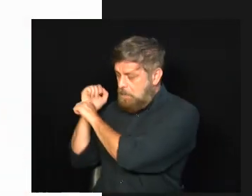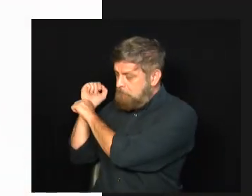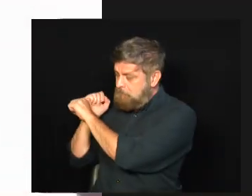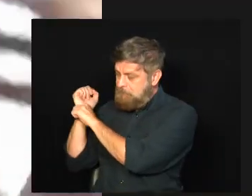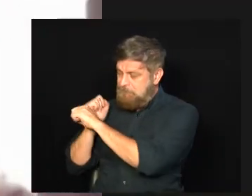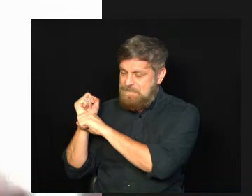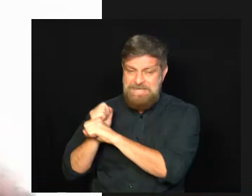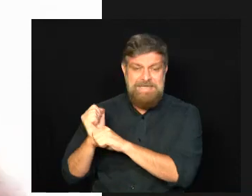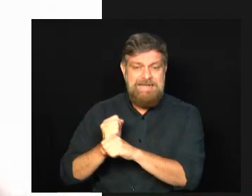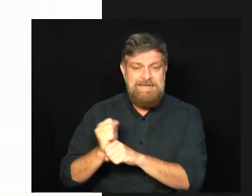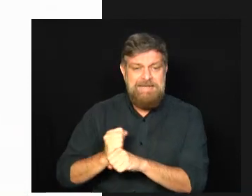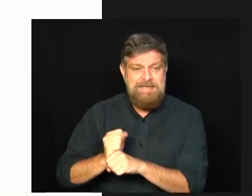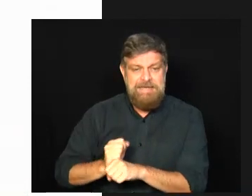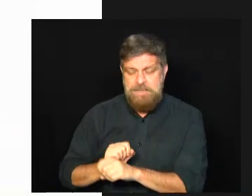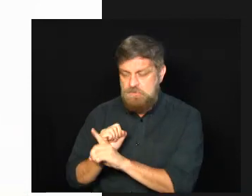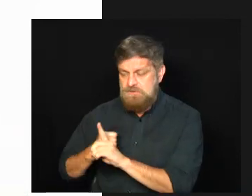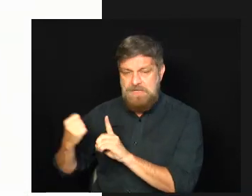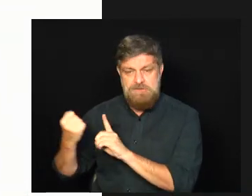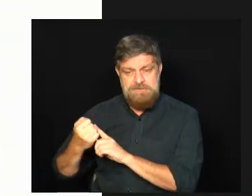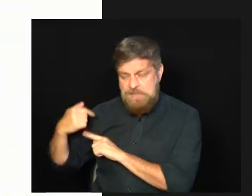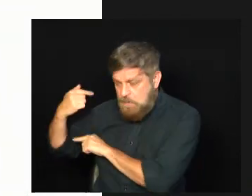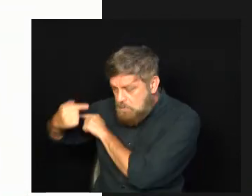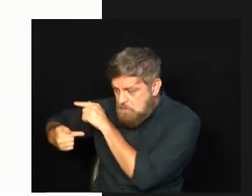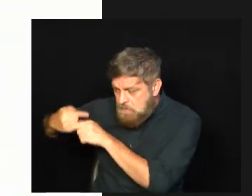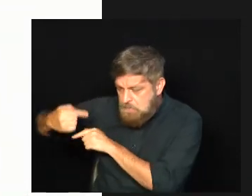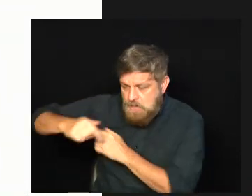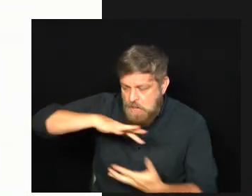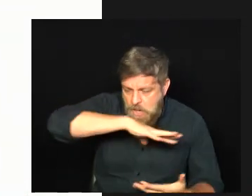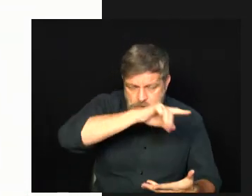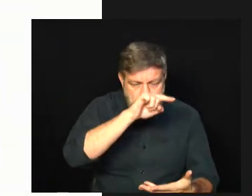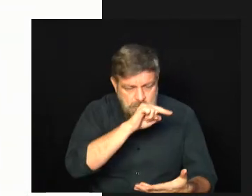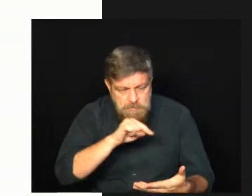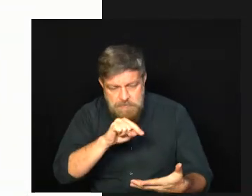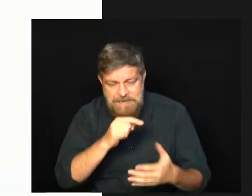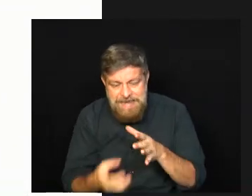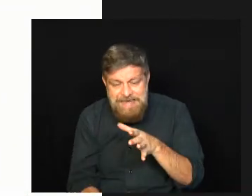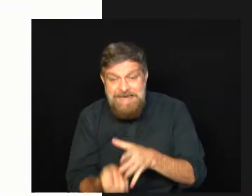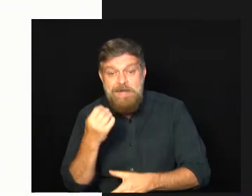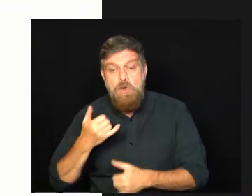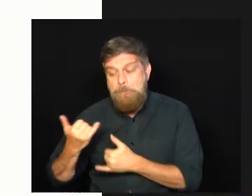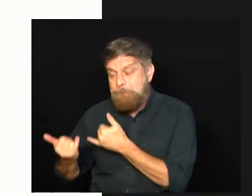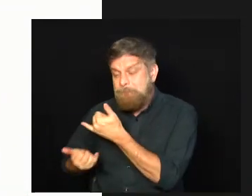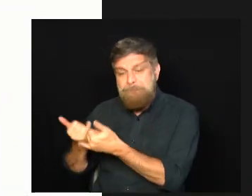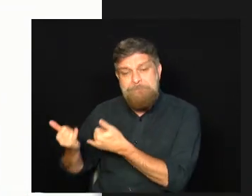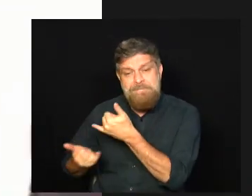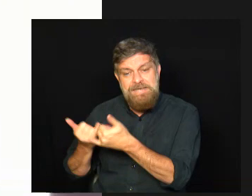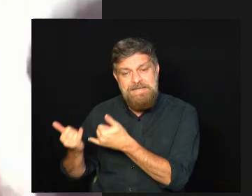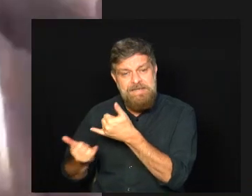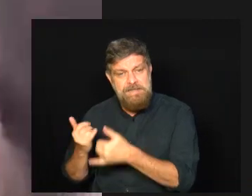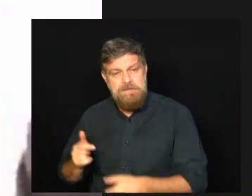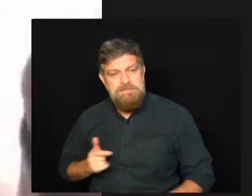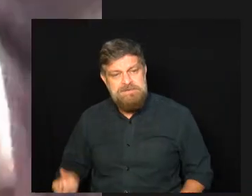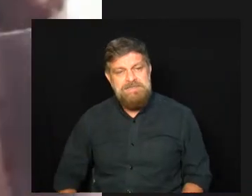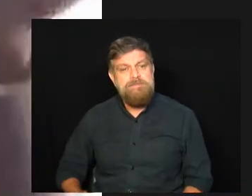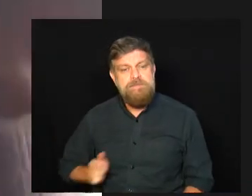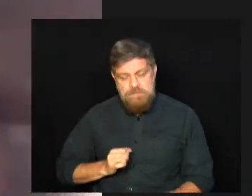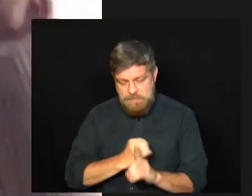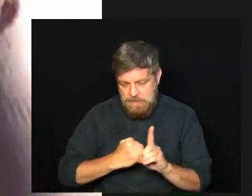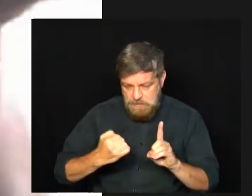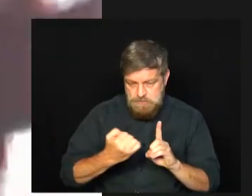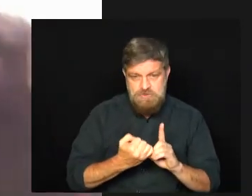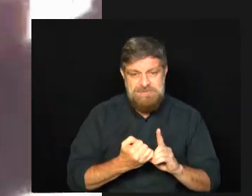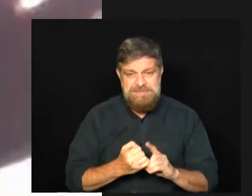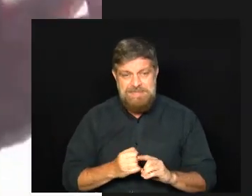milênios pelas nossas sociedades mundiais. E brinquedos e brincadeiras infantis existem em toda a